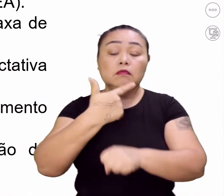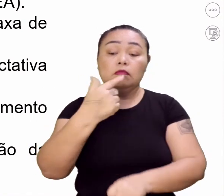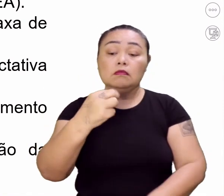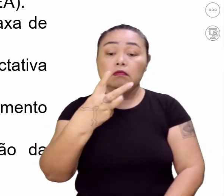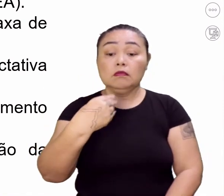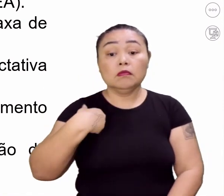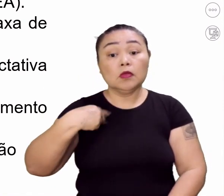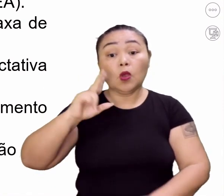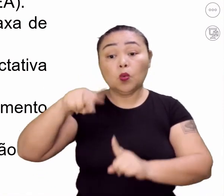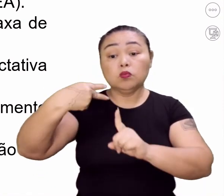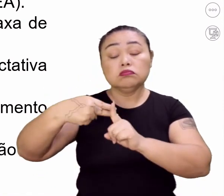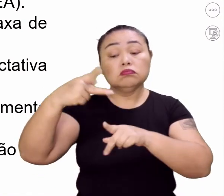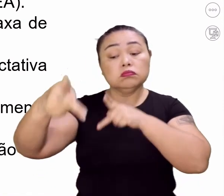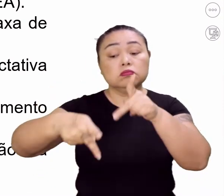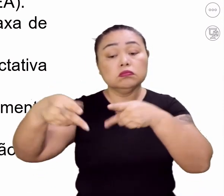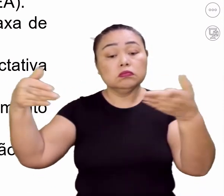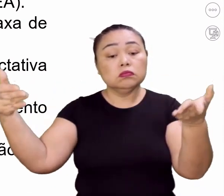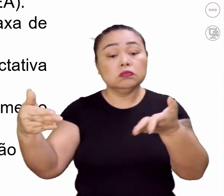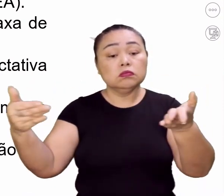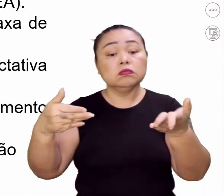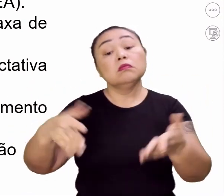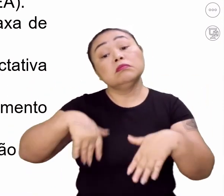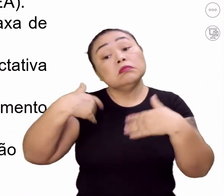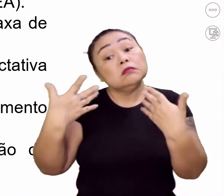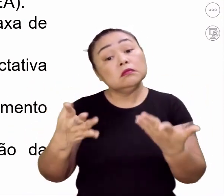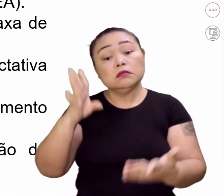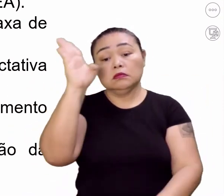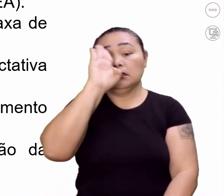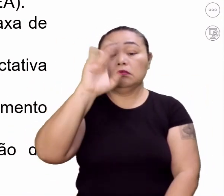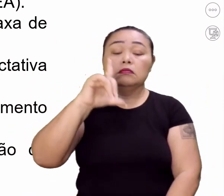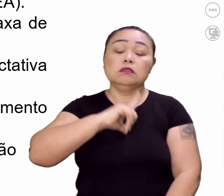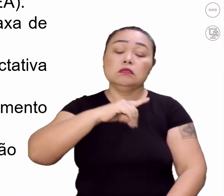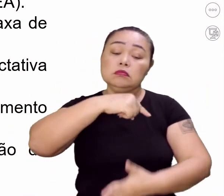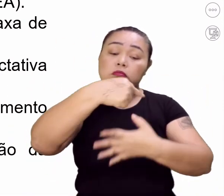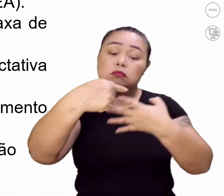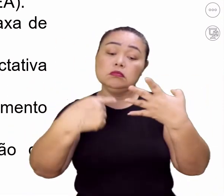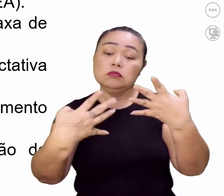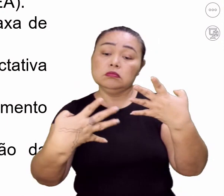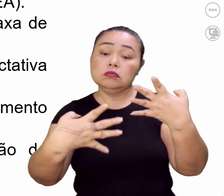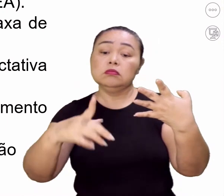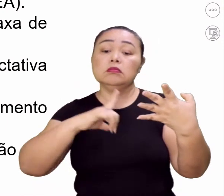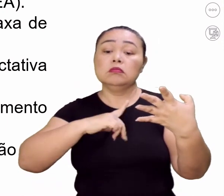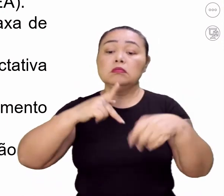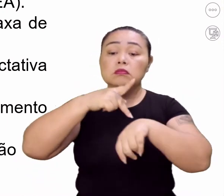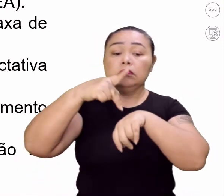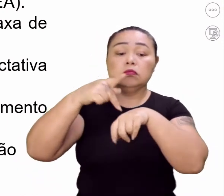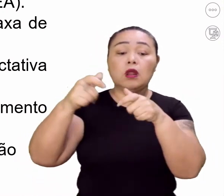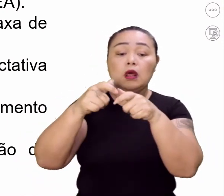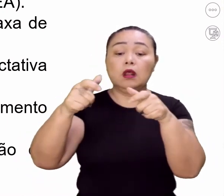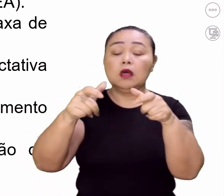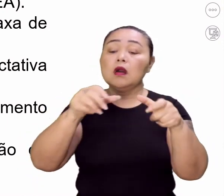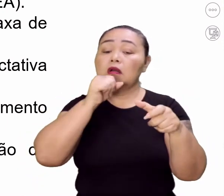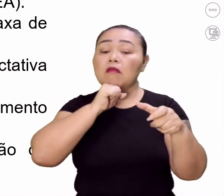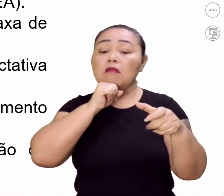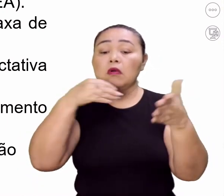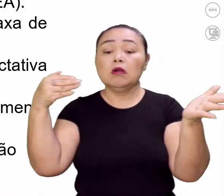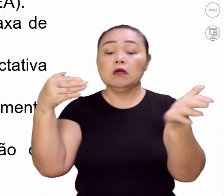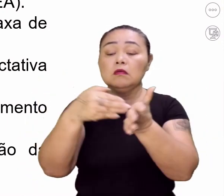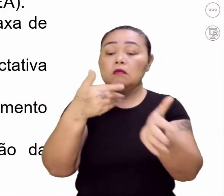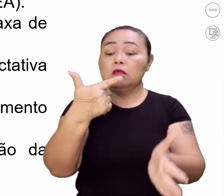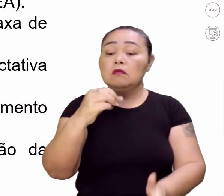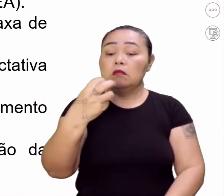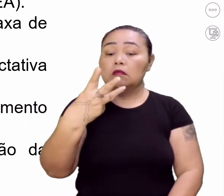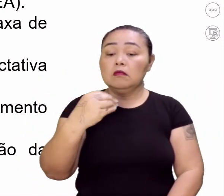atual. Além disso, o Brasil será o 4º país com maior crescimento no número de idosos até